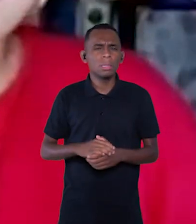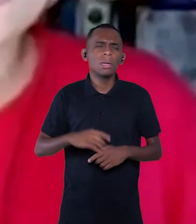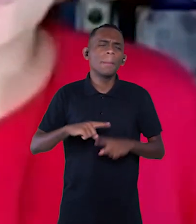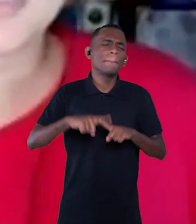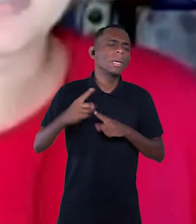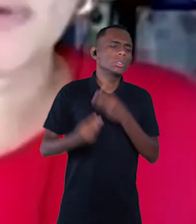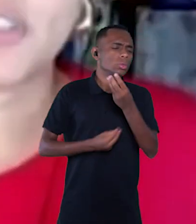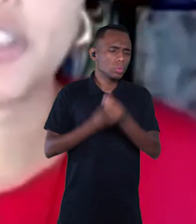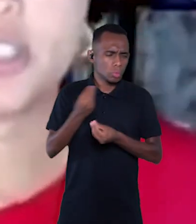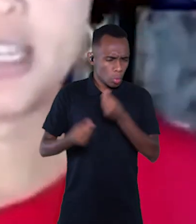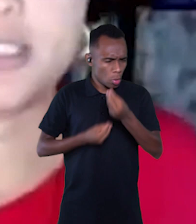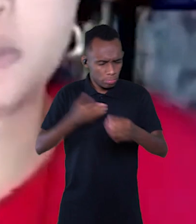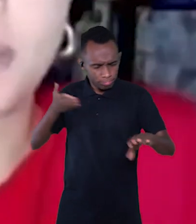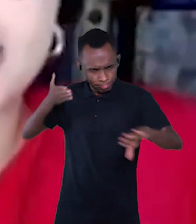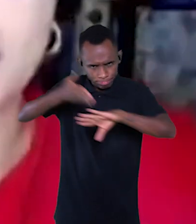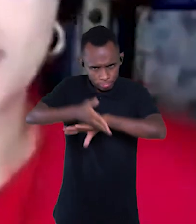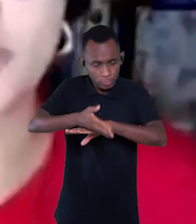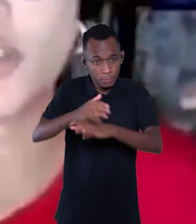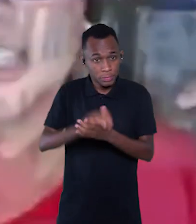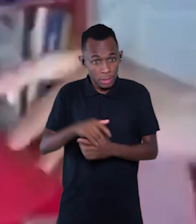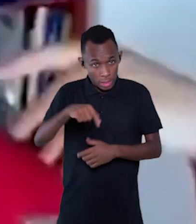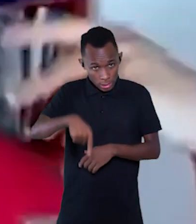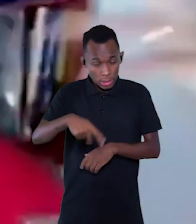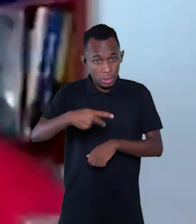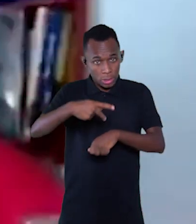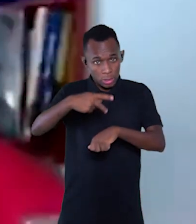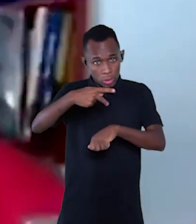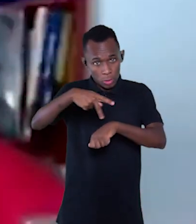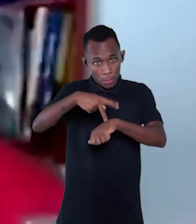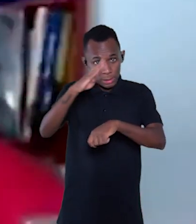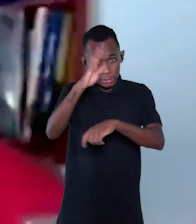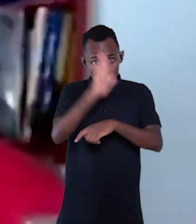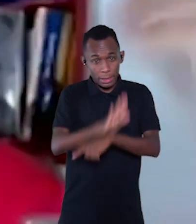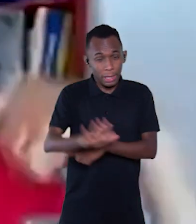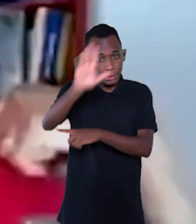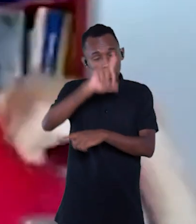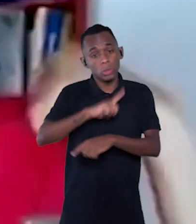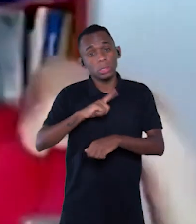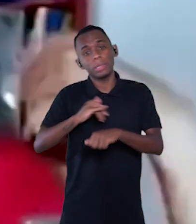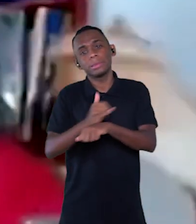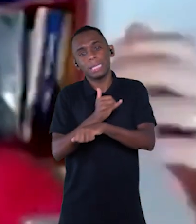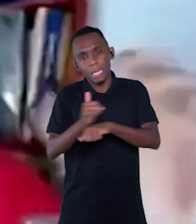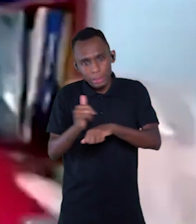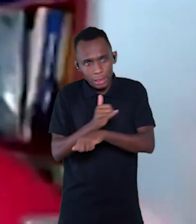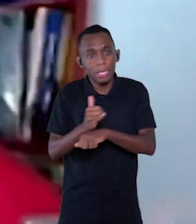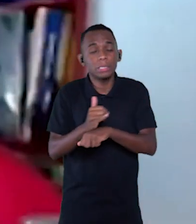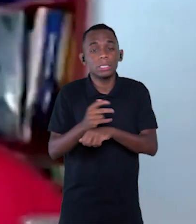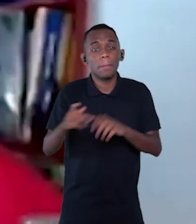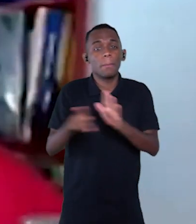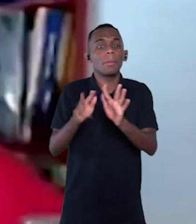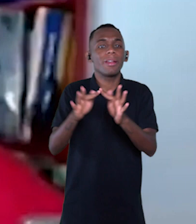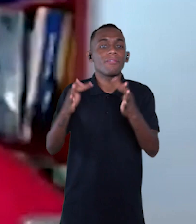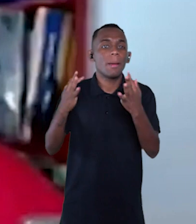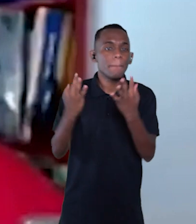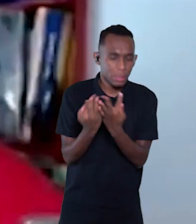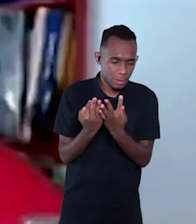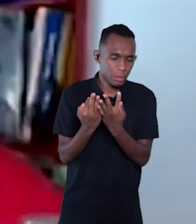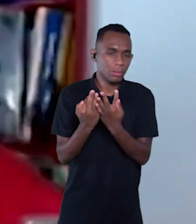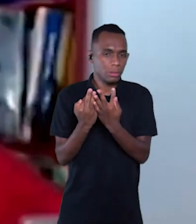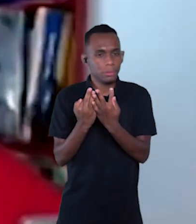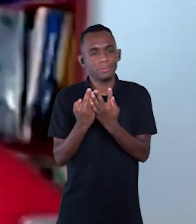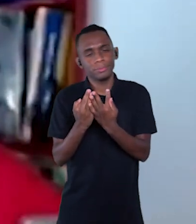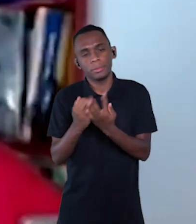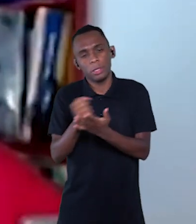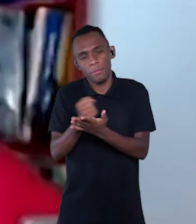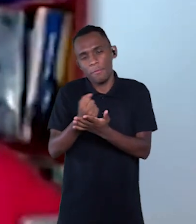que funciona essa porta de entrada? No Brasil, a gente tem a estratégia de saúde da família, que são as equipes de saúde da família, formadas